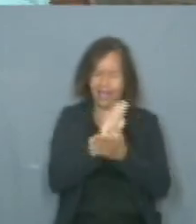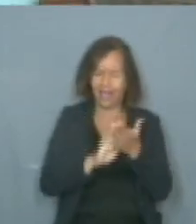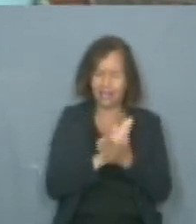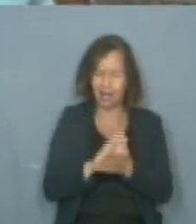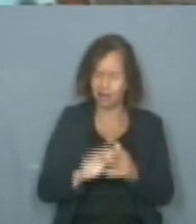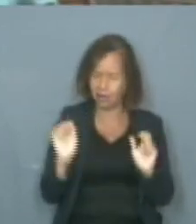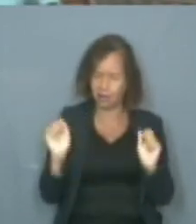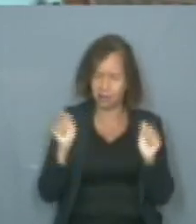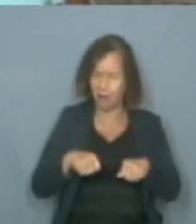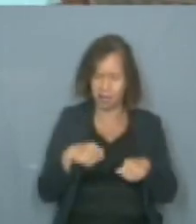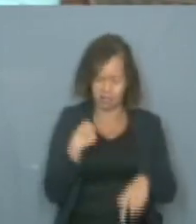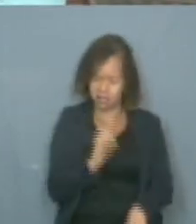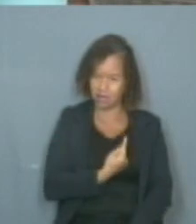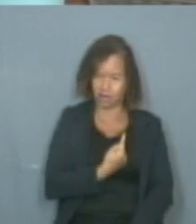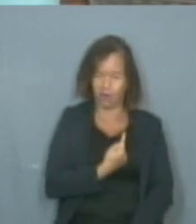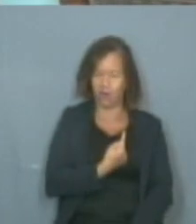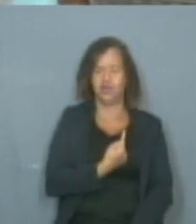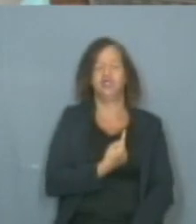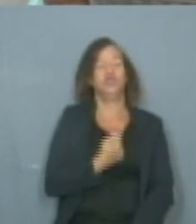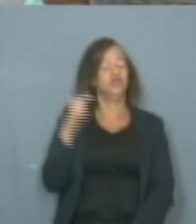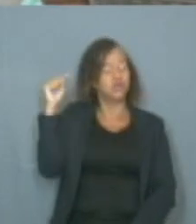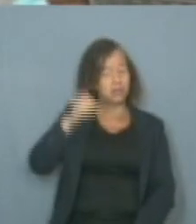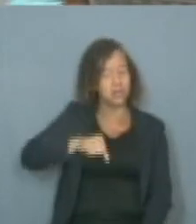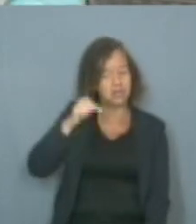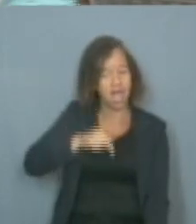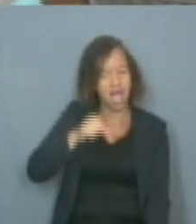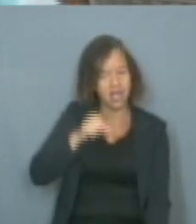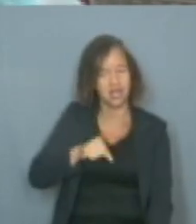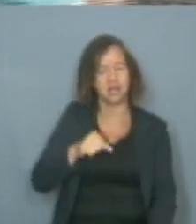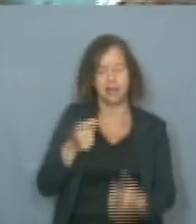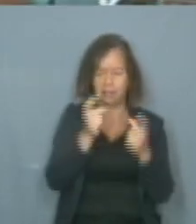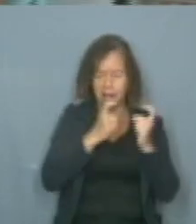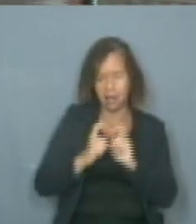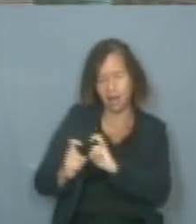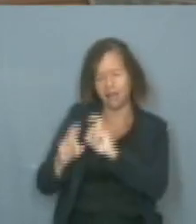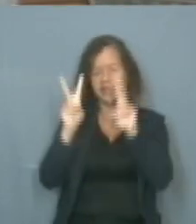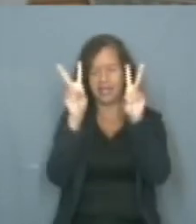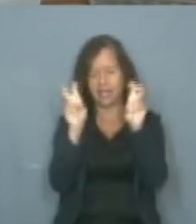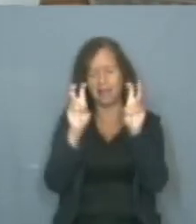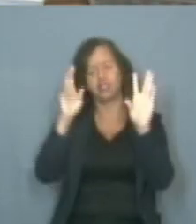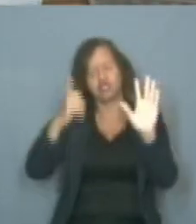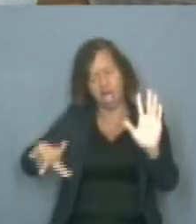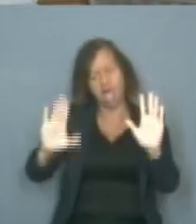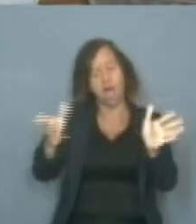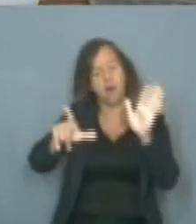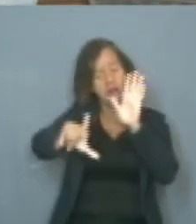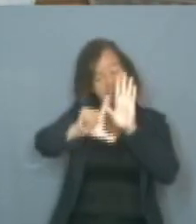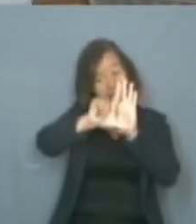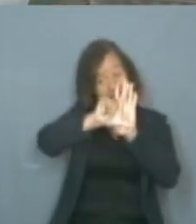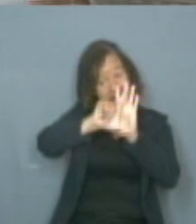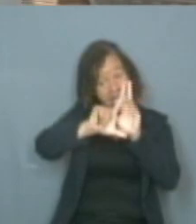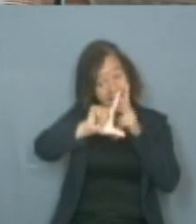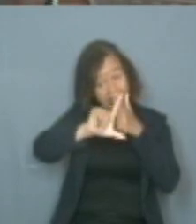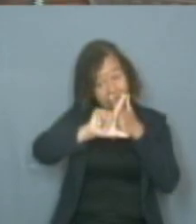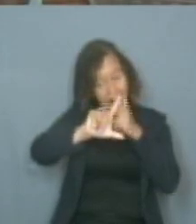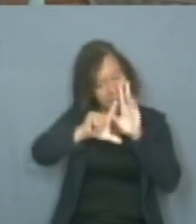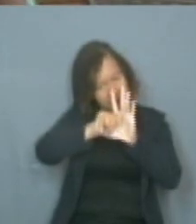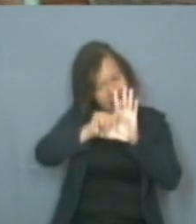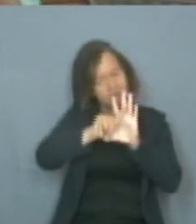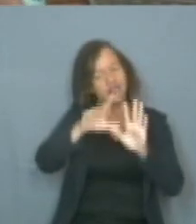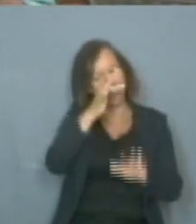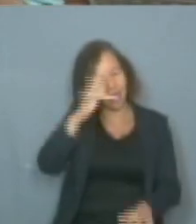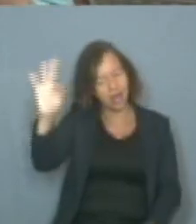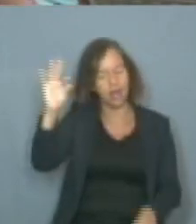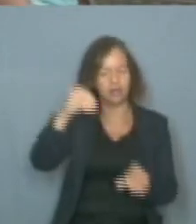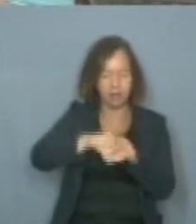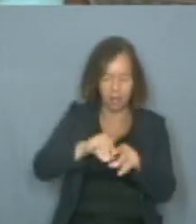nossa competência. Nós estamos aqui para debater temas que já vêm de uma lei federal, estadual, municipal, e que nós estamos dentro